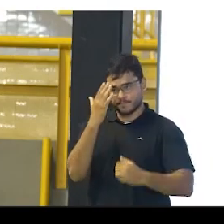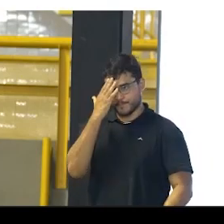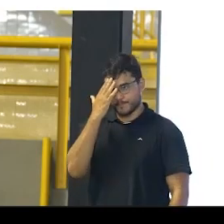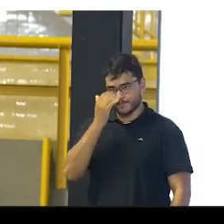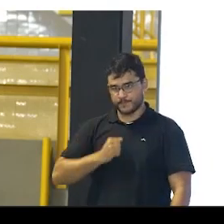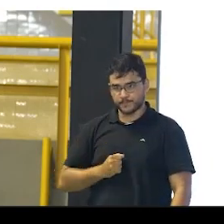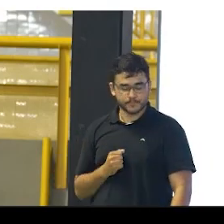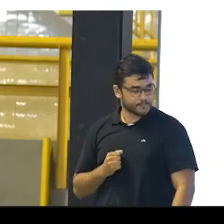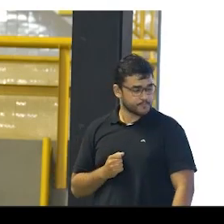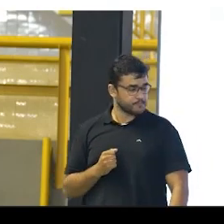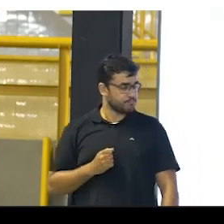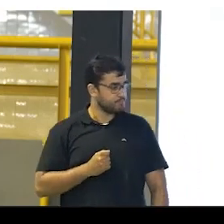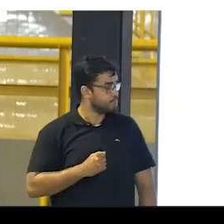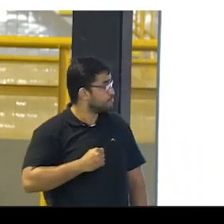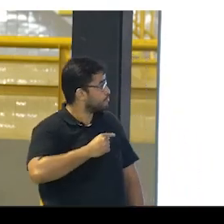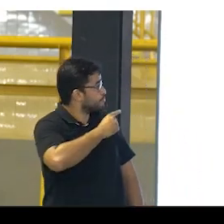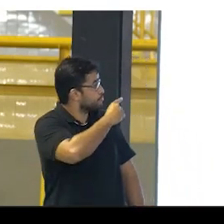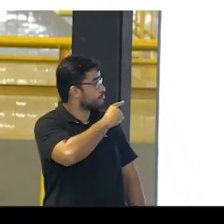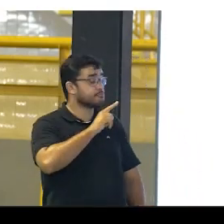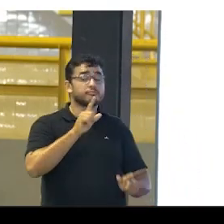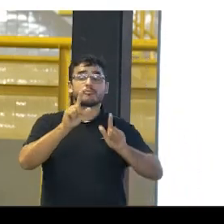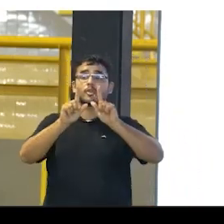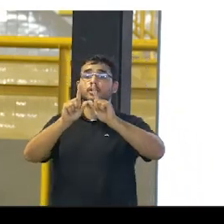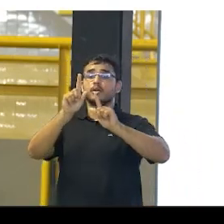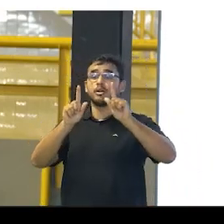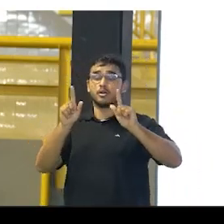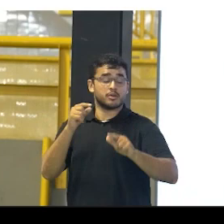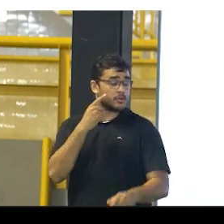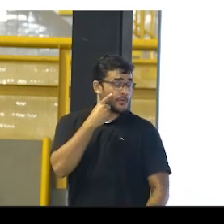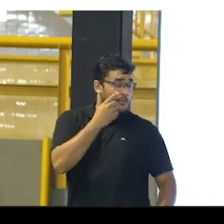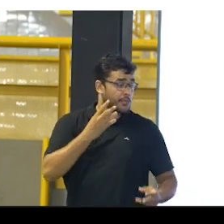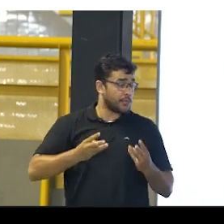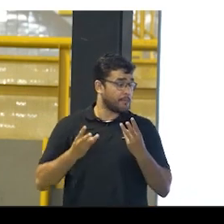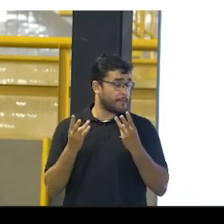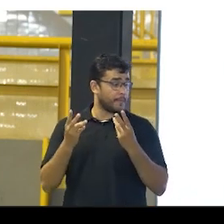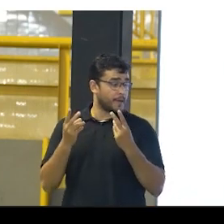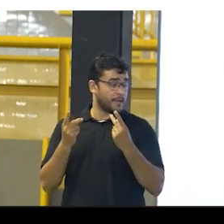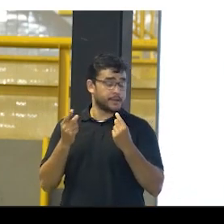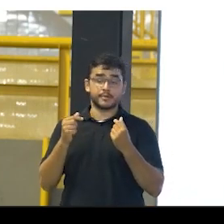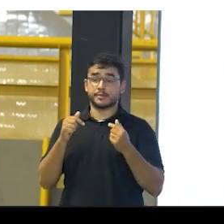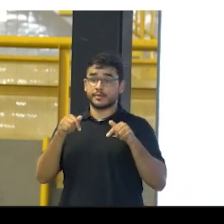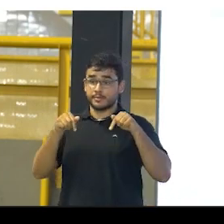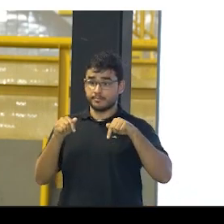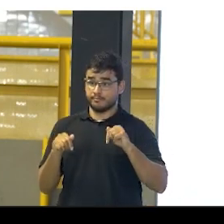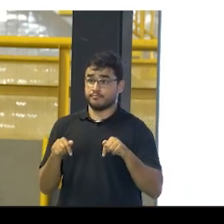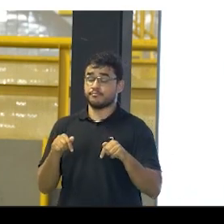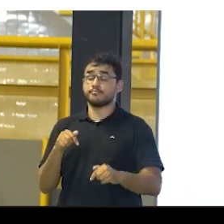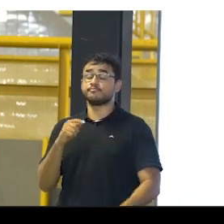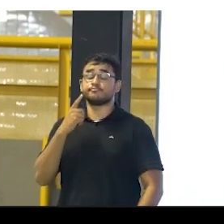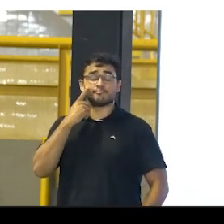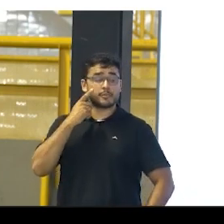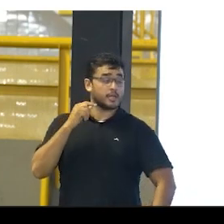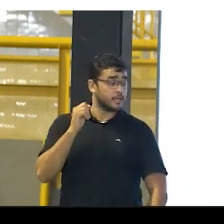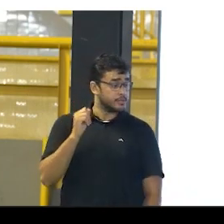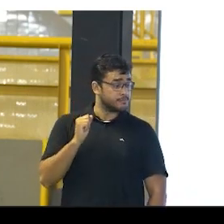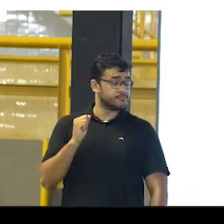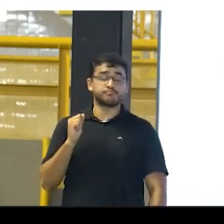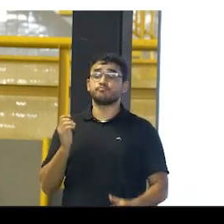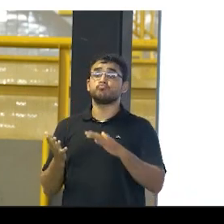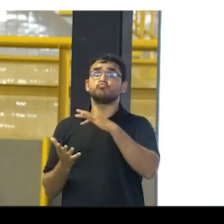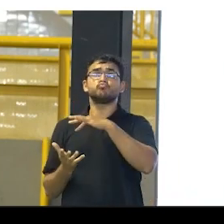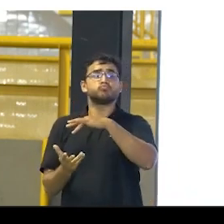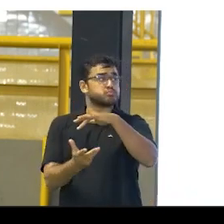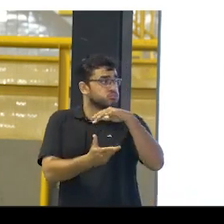galera. É a mais renovável matriz energética do planeta. Tá?